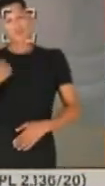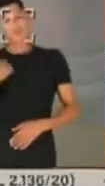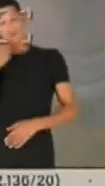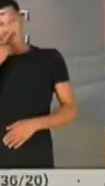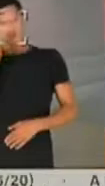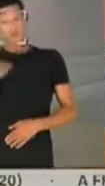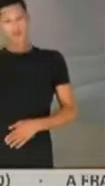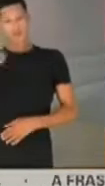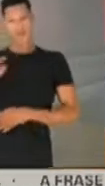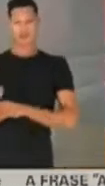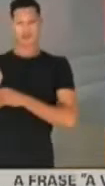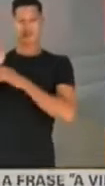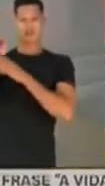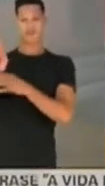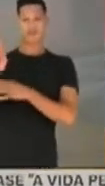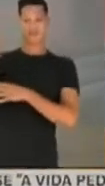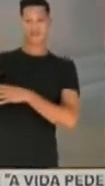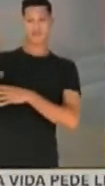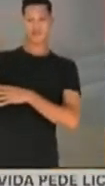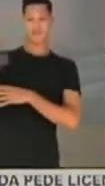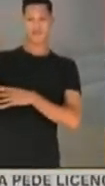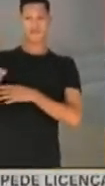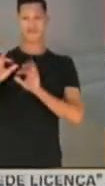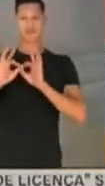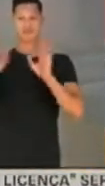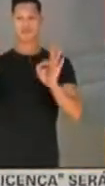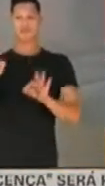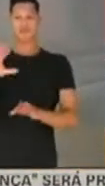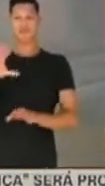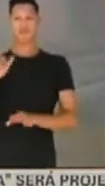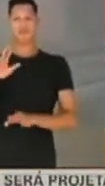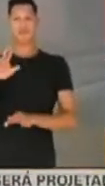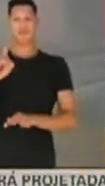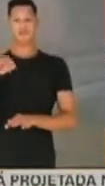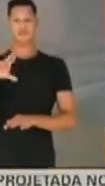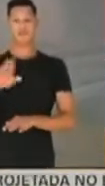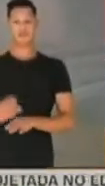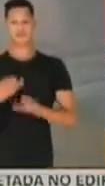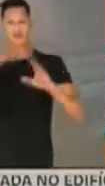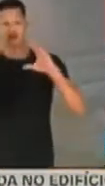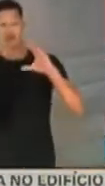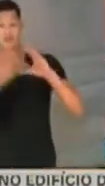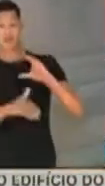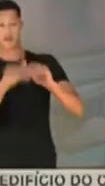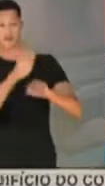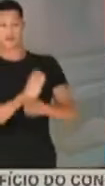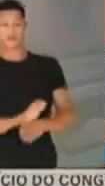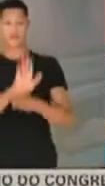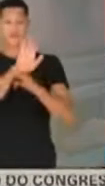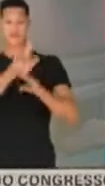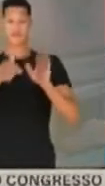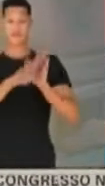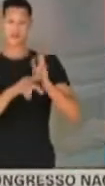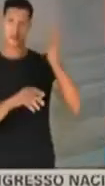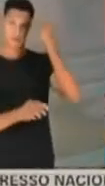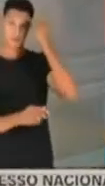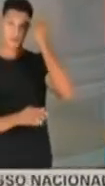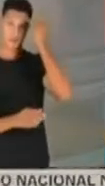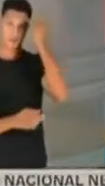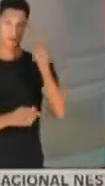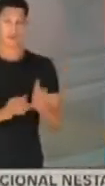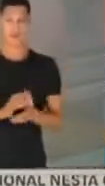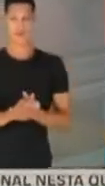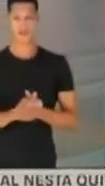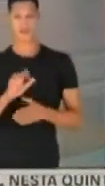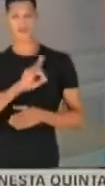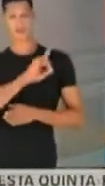fosse representante deles, afirmou Cardenas em e-mail enviado ao Estado de São Paulo. E no